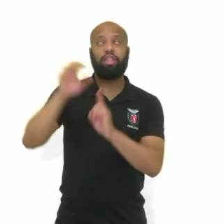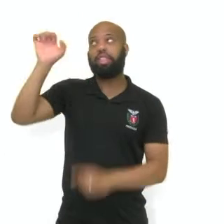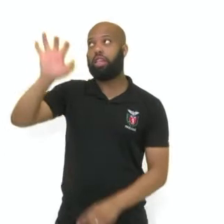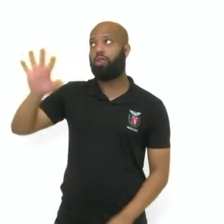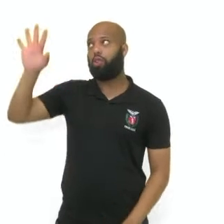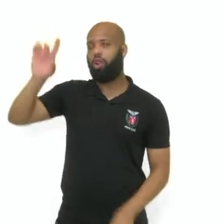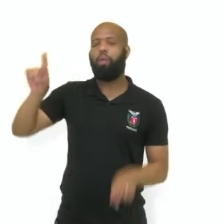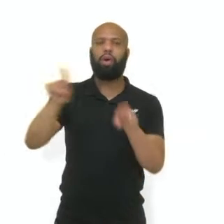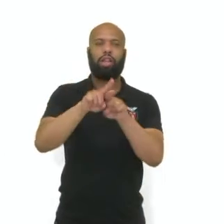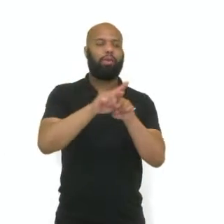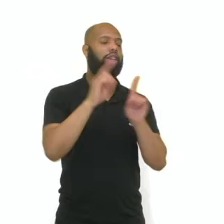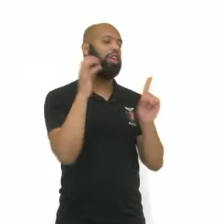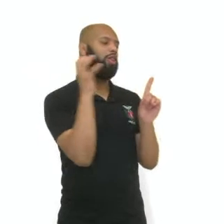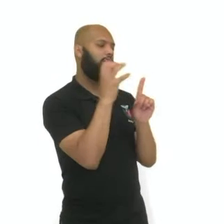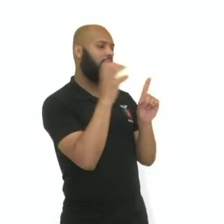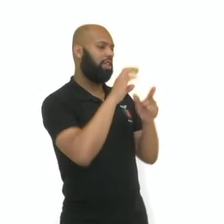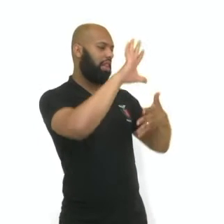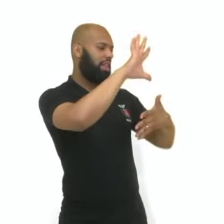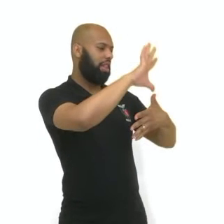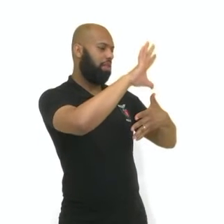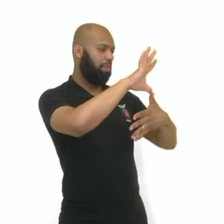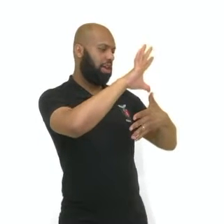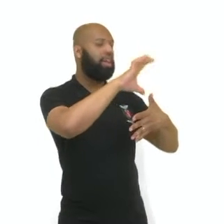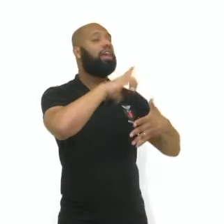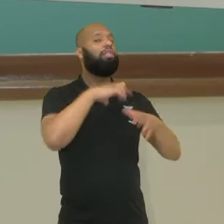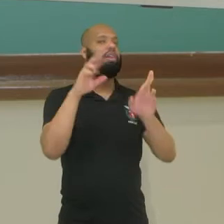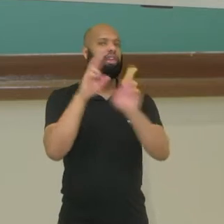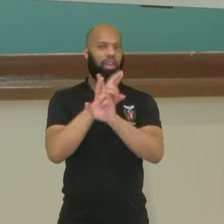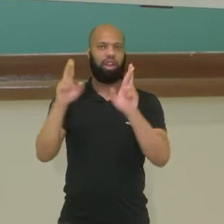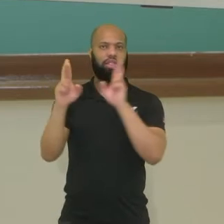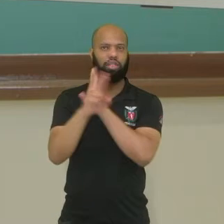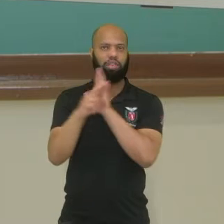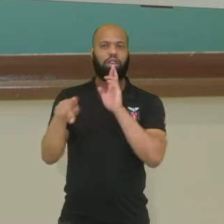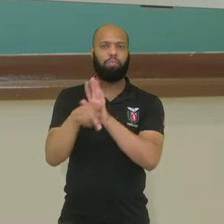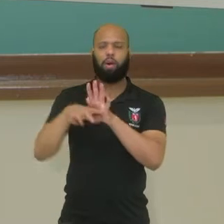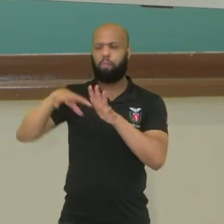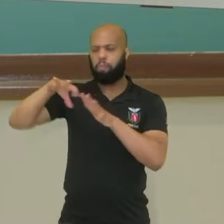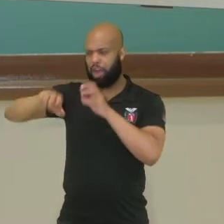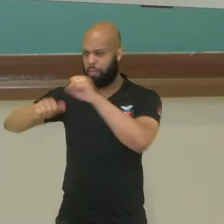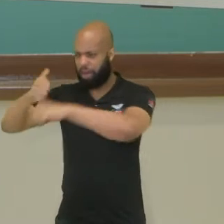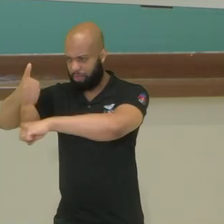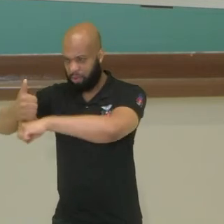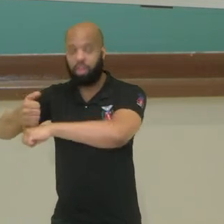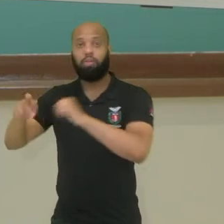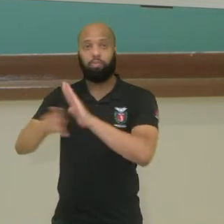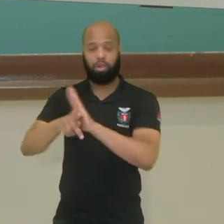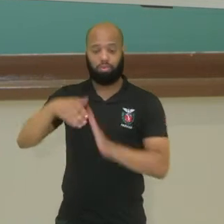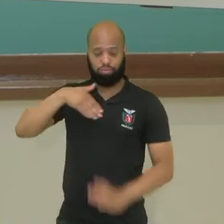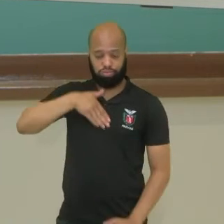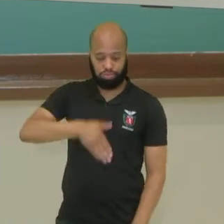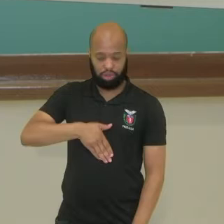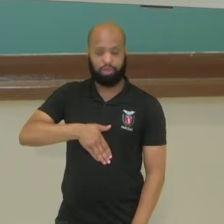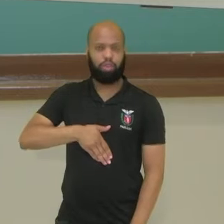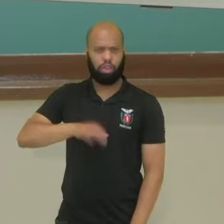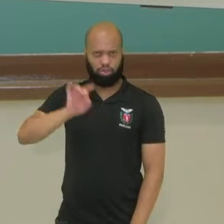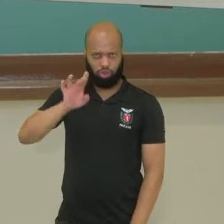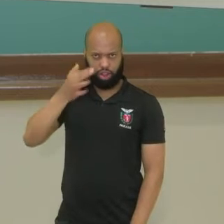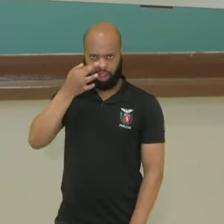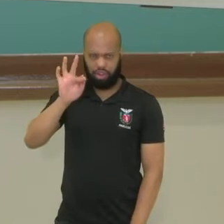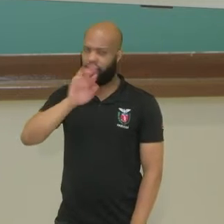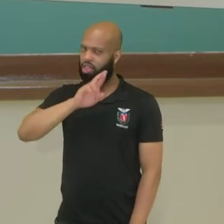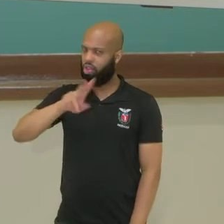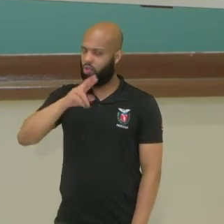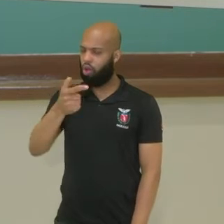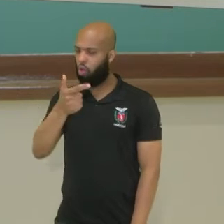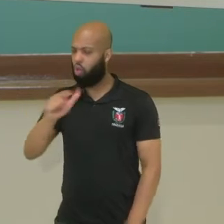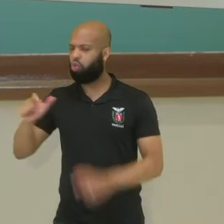nós temos aí essa relação do expansionismo napoleônico, ele vai expandir o seu poder para além da França, vai